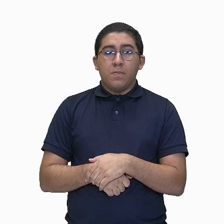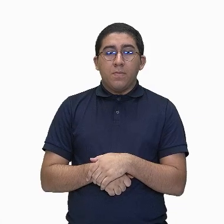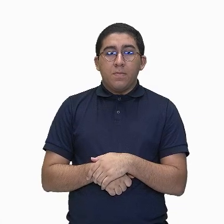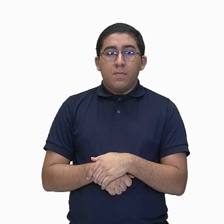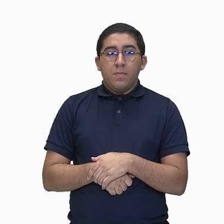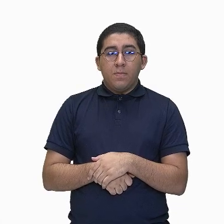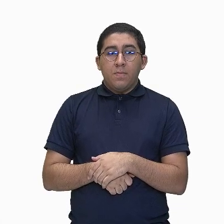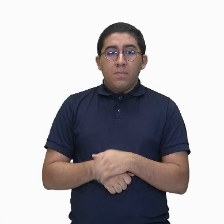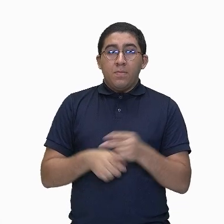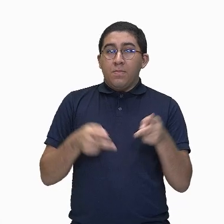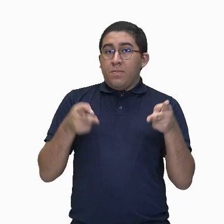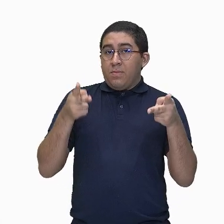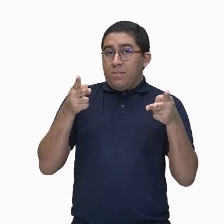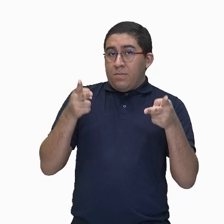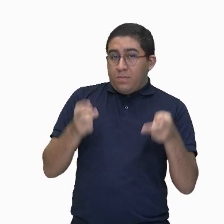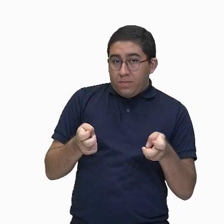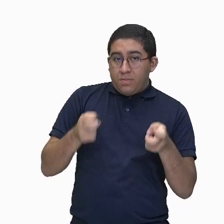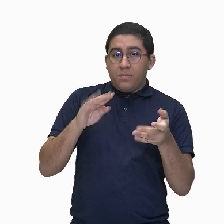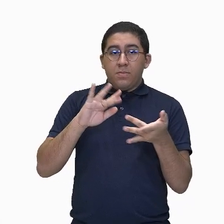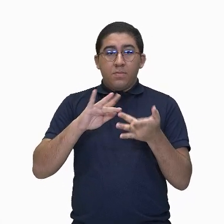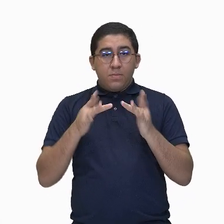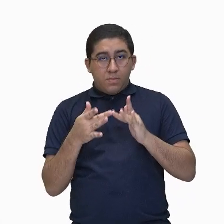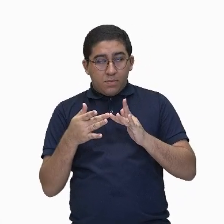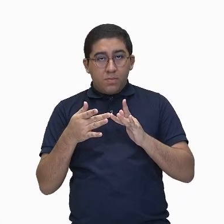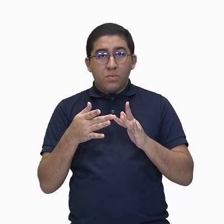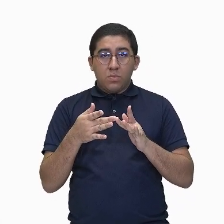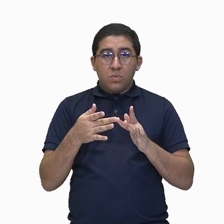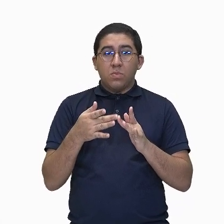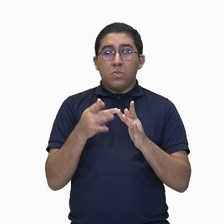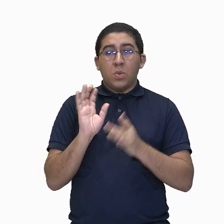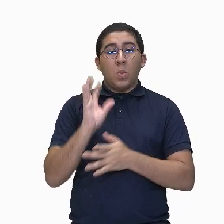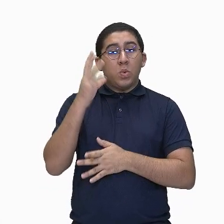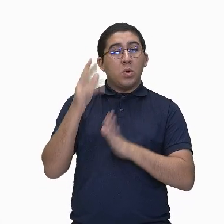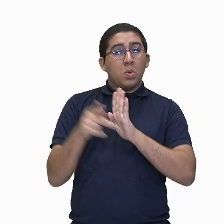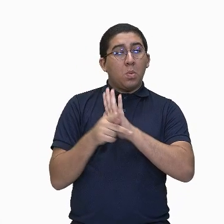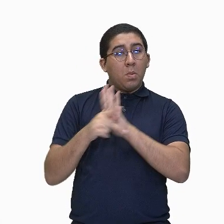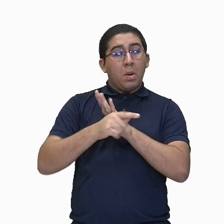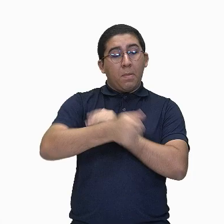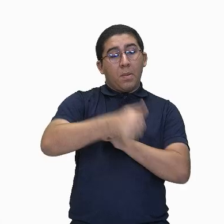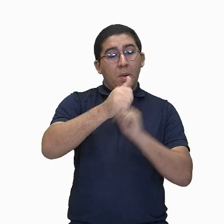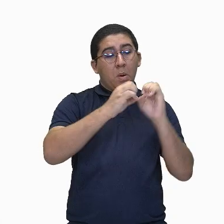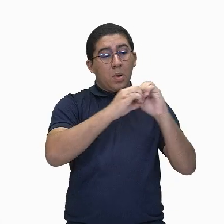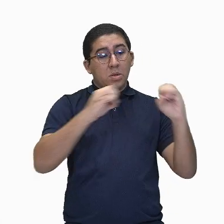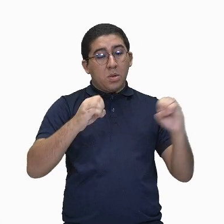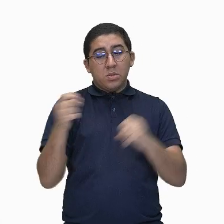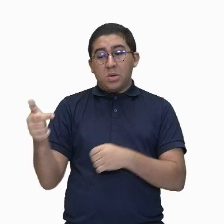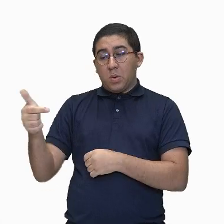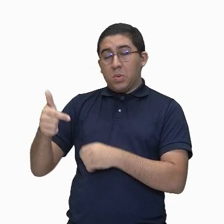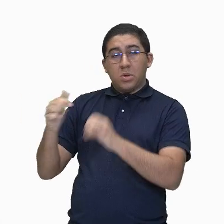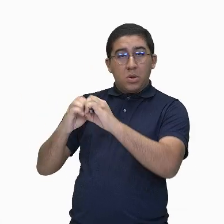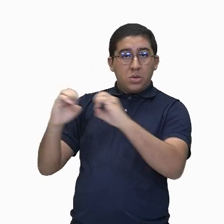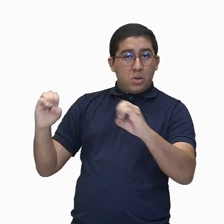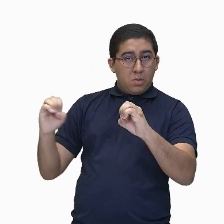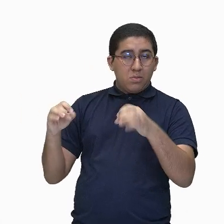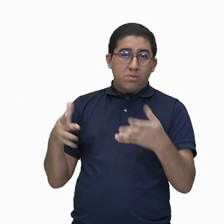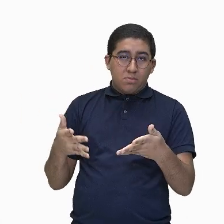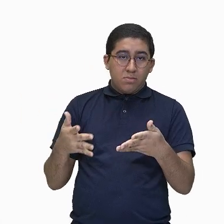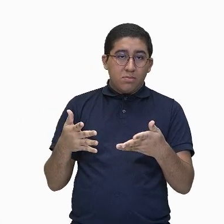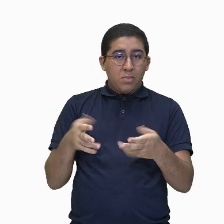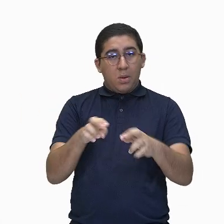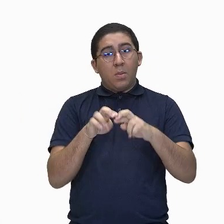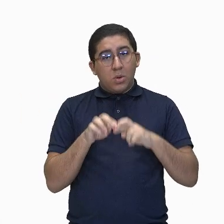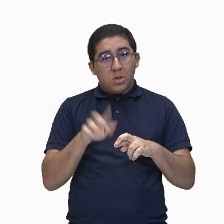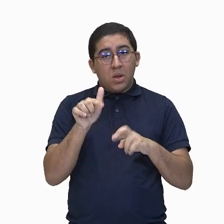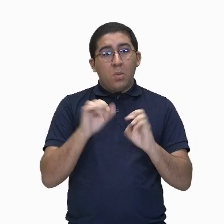Perceberam o sentido negativo que está ocorrendo no sentido da primeira oração em relação à segunda oração? Então, portanto, eu vou ter